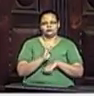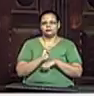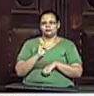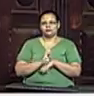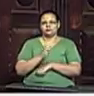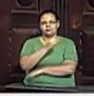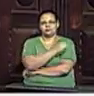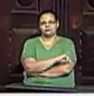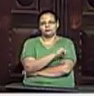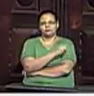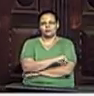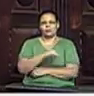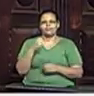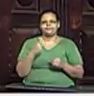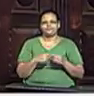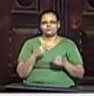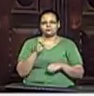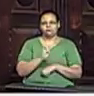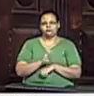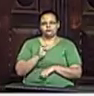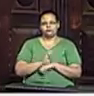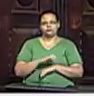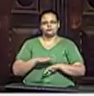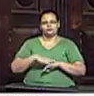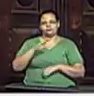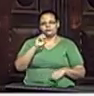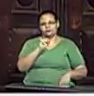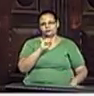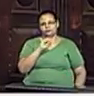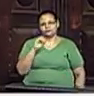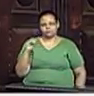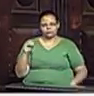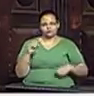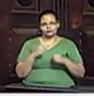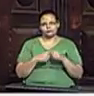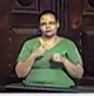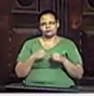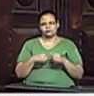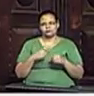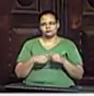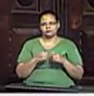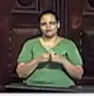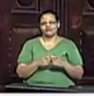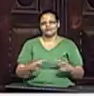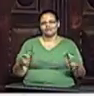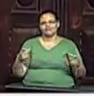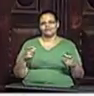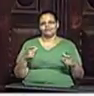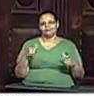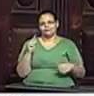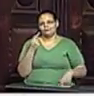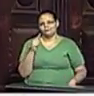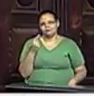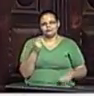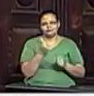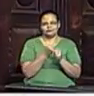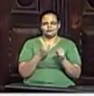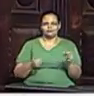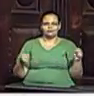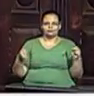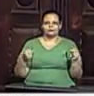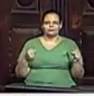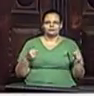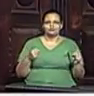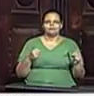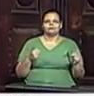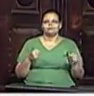sendo um estado com mais de 800 municípios, com um tamanho geográfico muito maior e